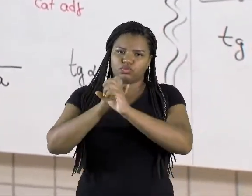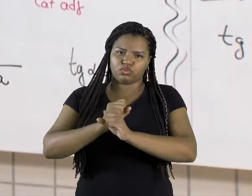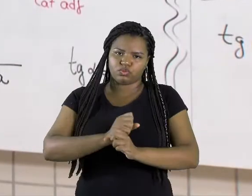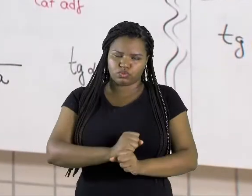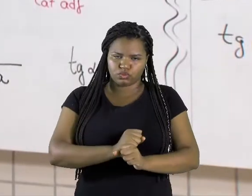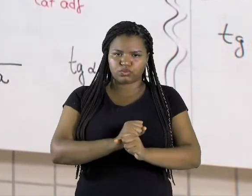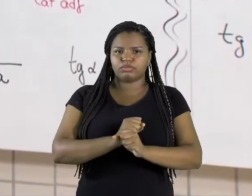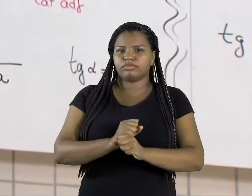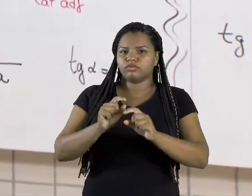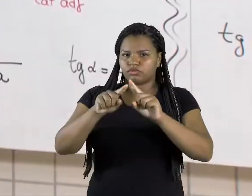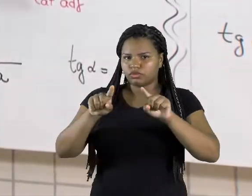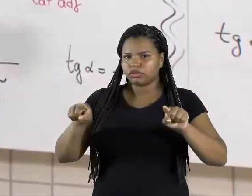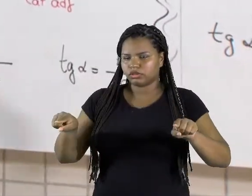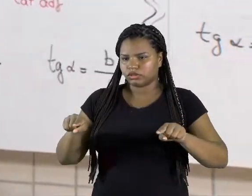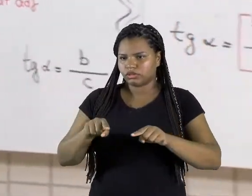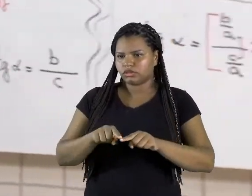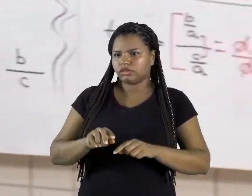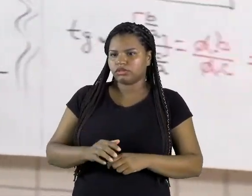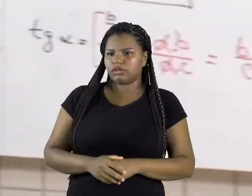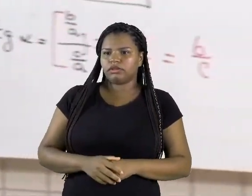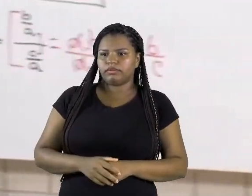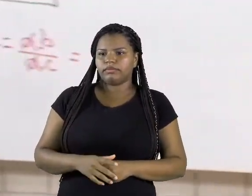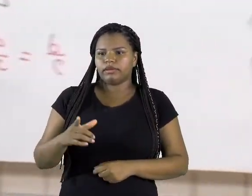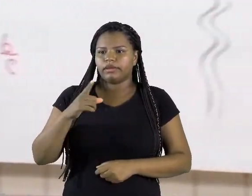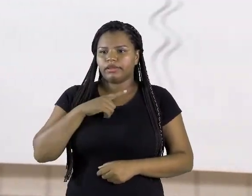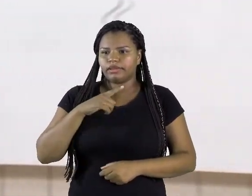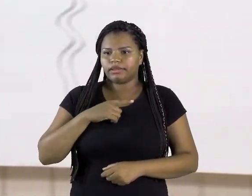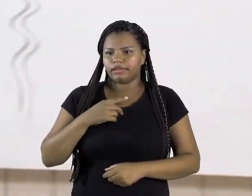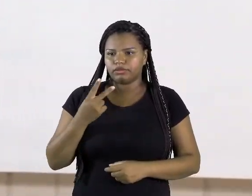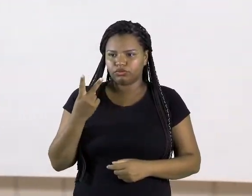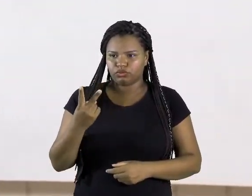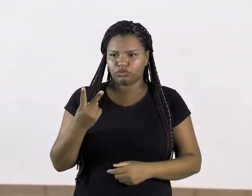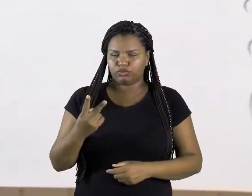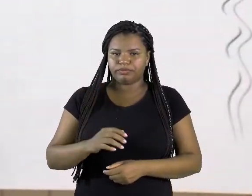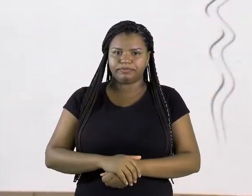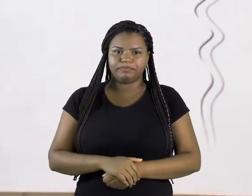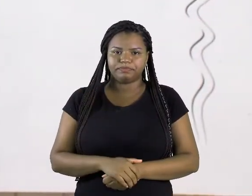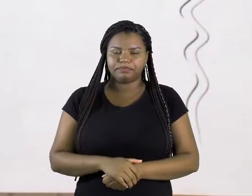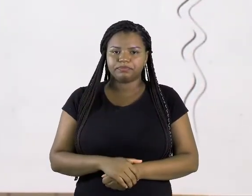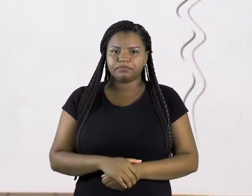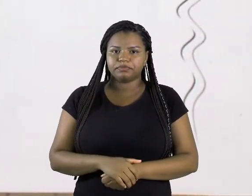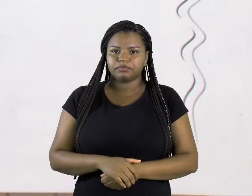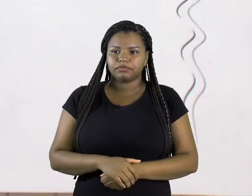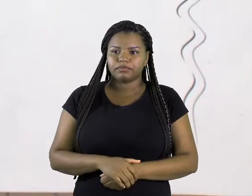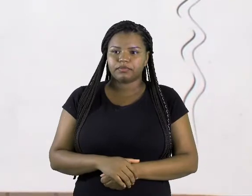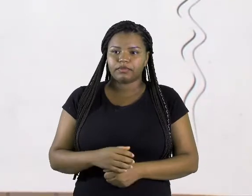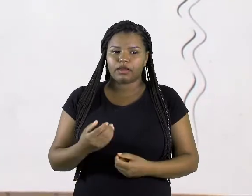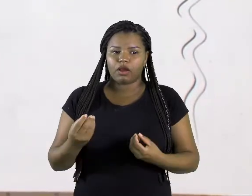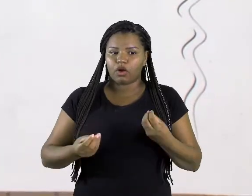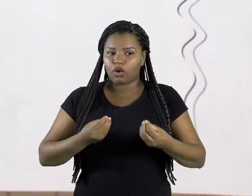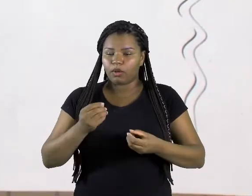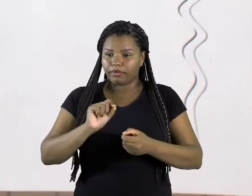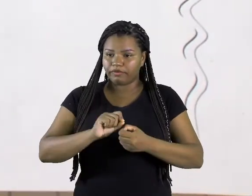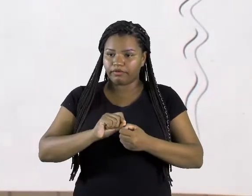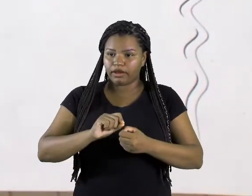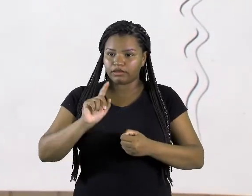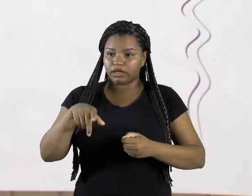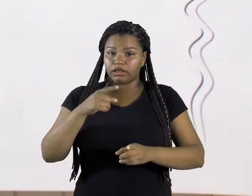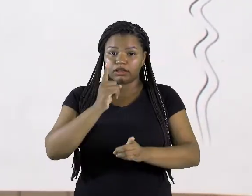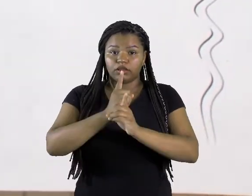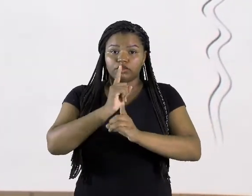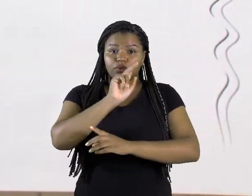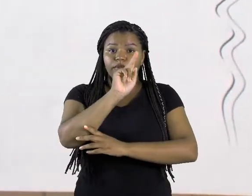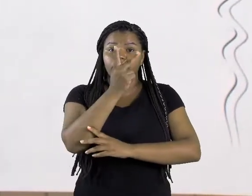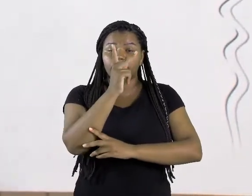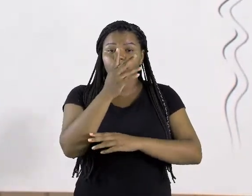vale para triângulo retângulo e eu tenho um triângulo retângulo. Bom, a primeira coisa que eu devo fazer é descobrir essa hipotenusa, correto?